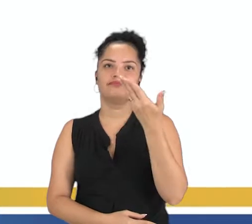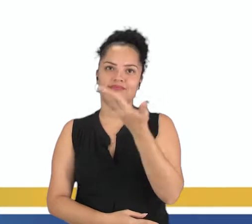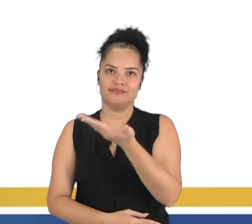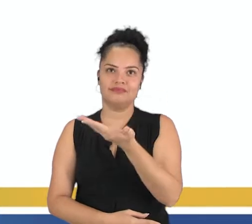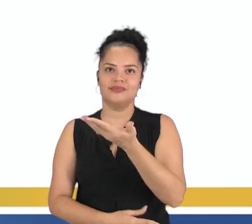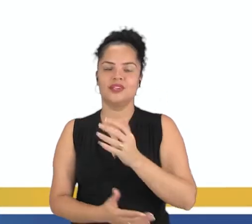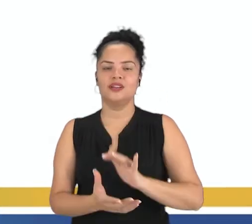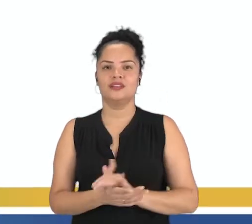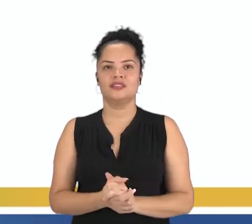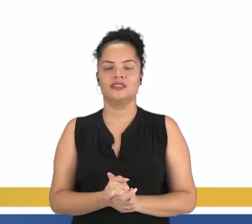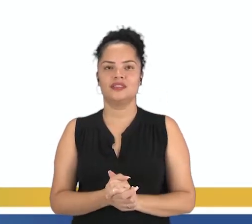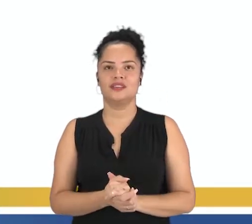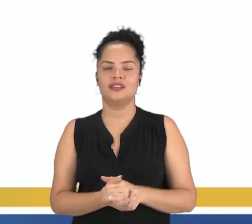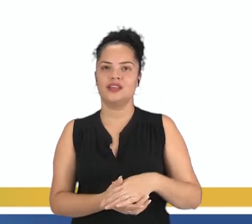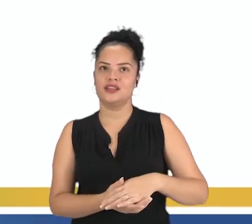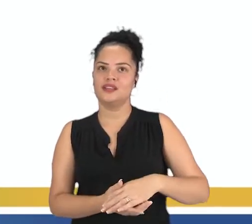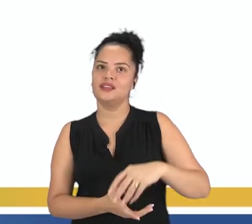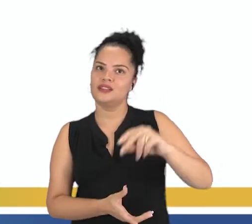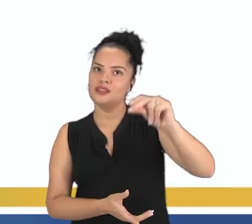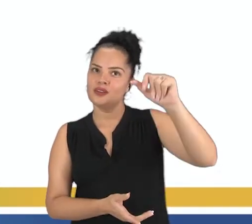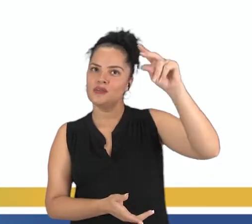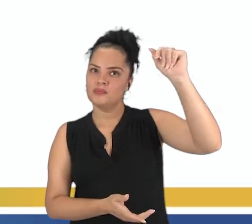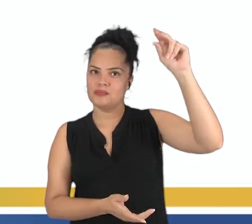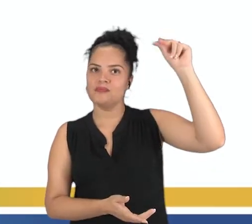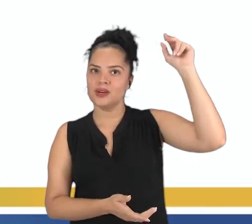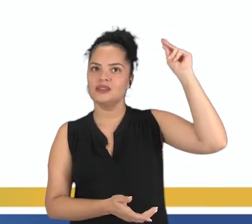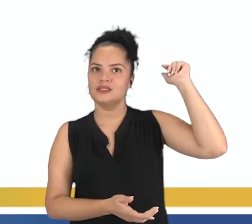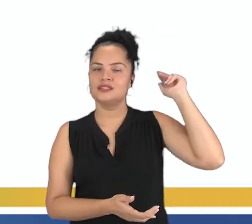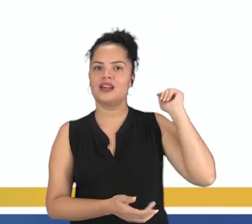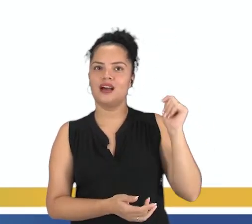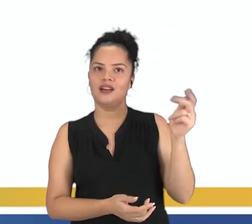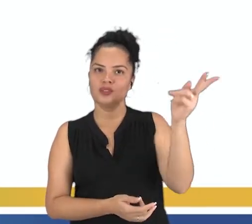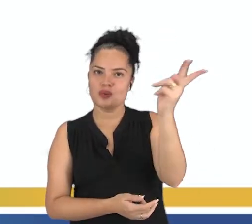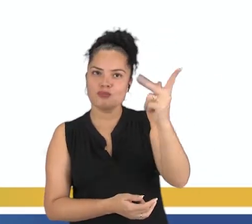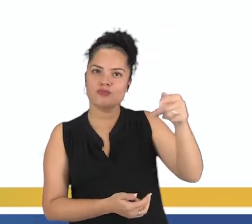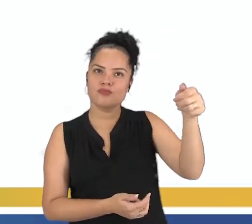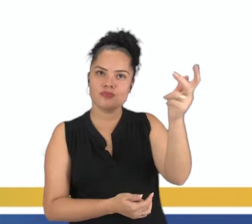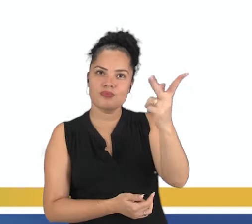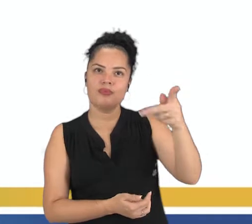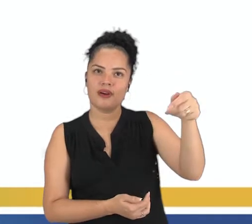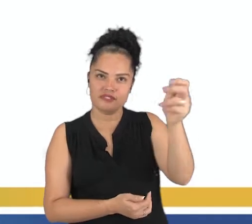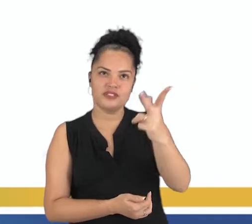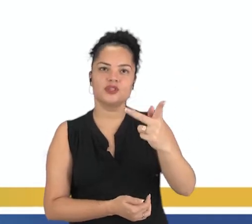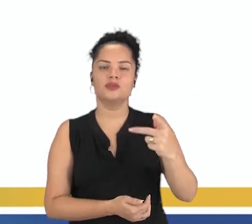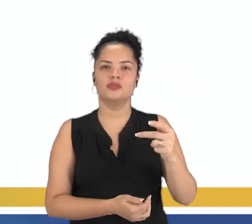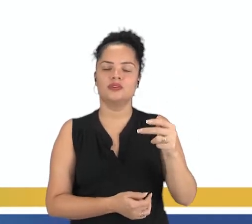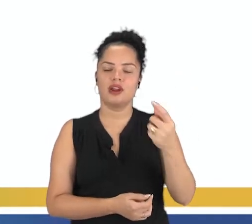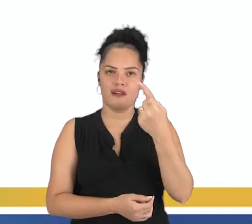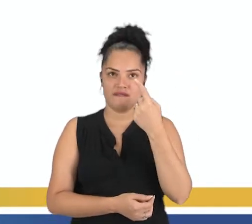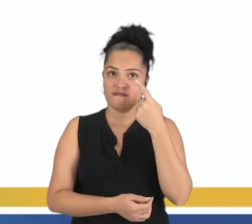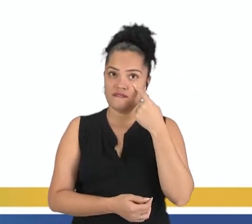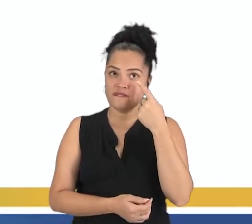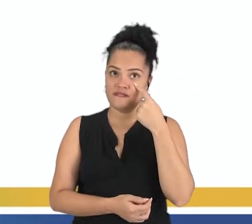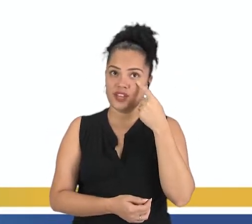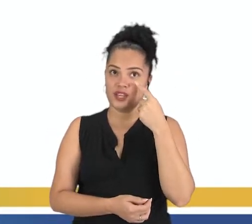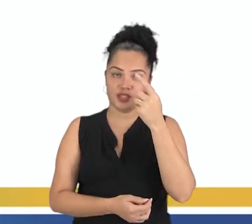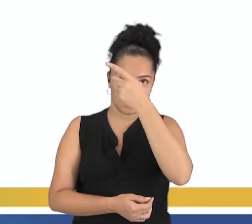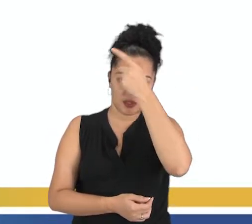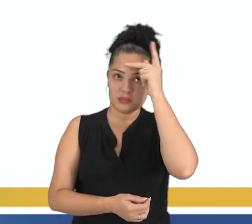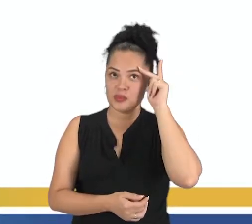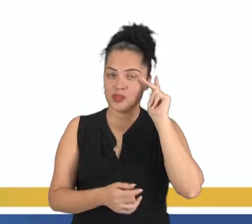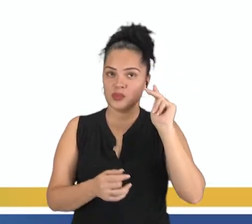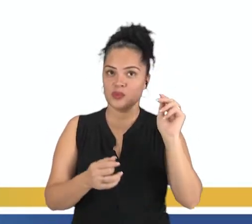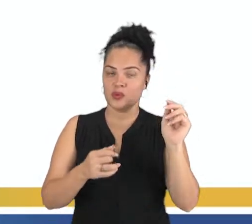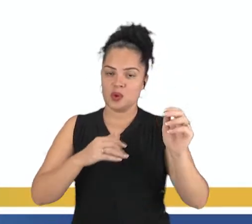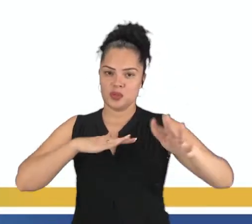da pré-história, é uma imagem rupestre, né, feita na rocha, e você observa que as pessoas estão fazendo